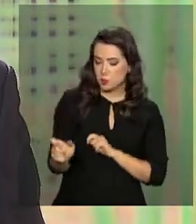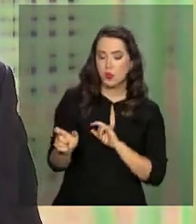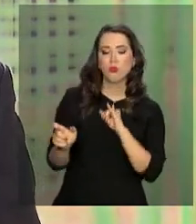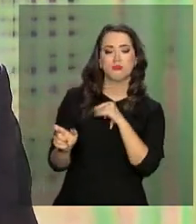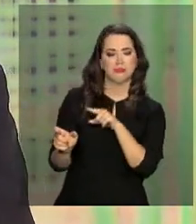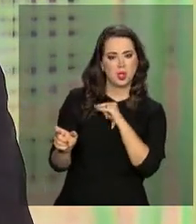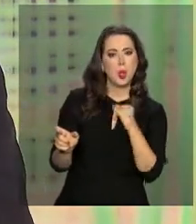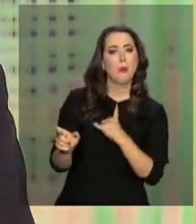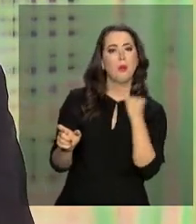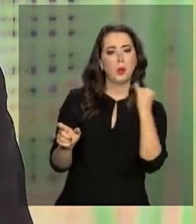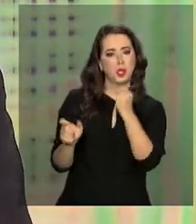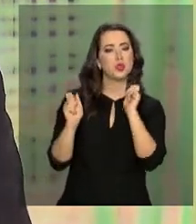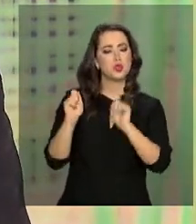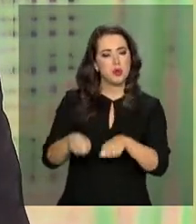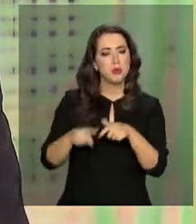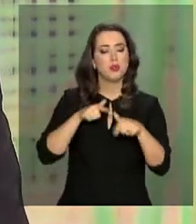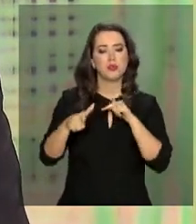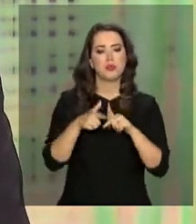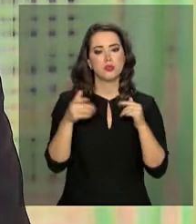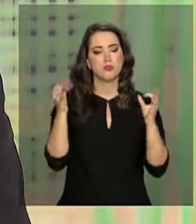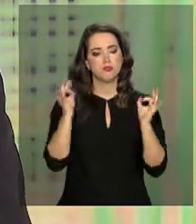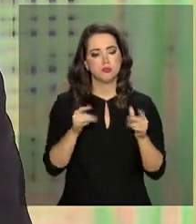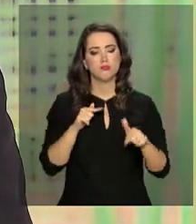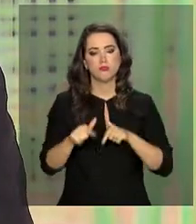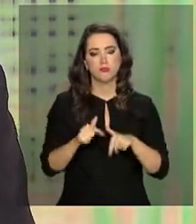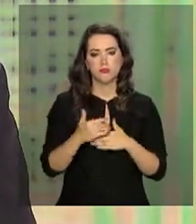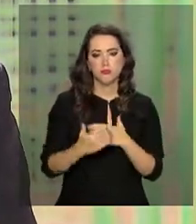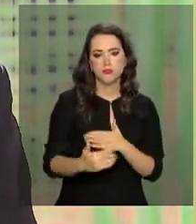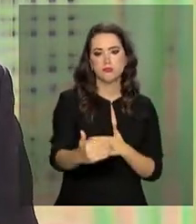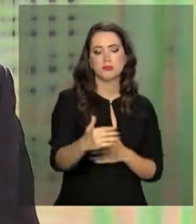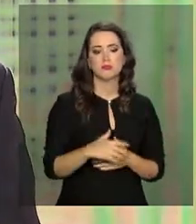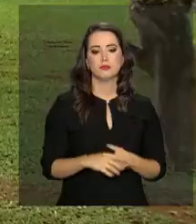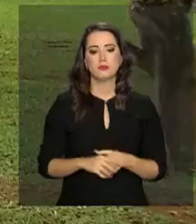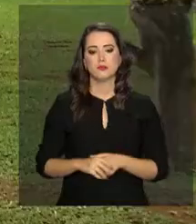capacitada para realizar essa tarefa